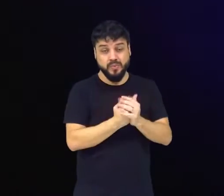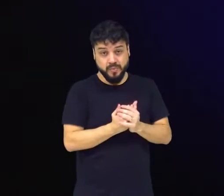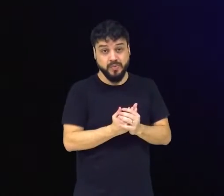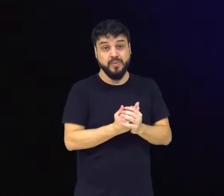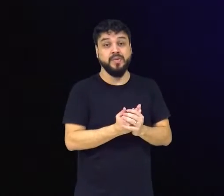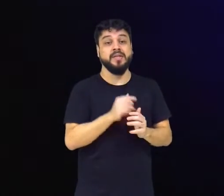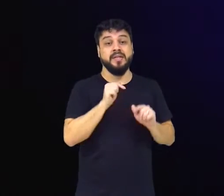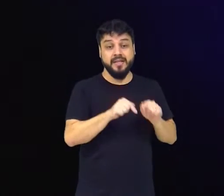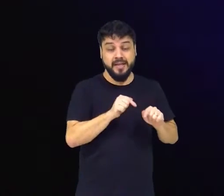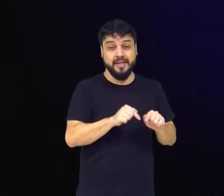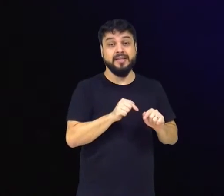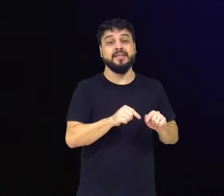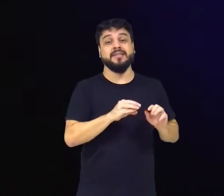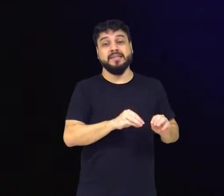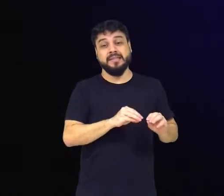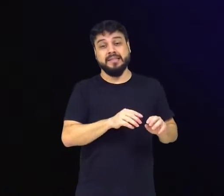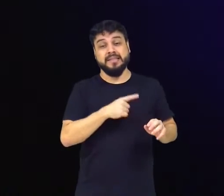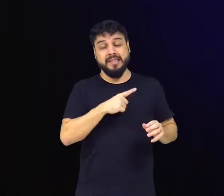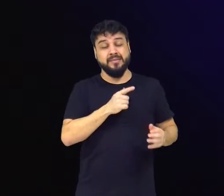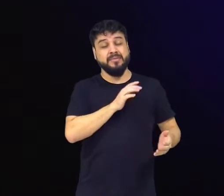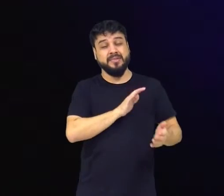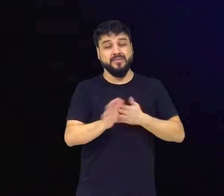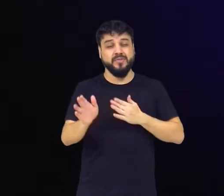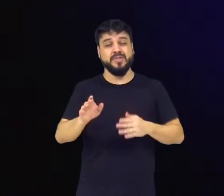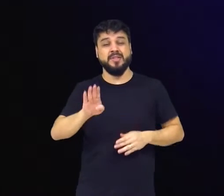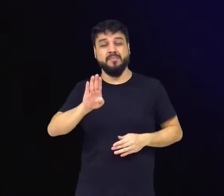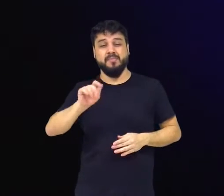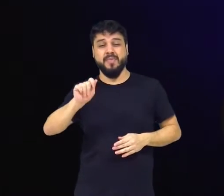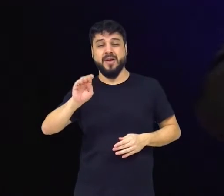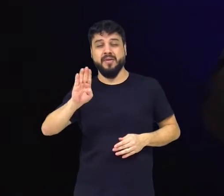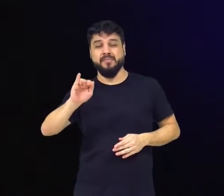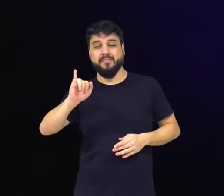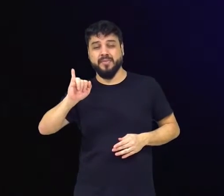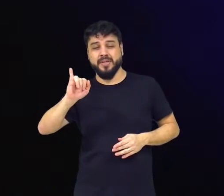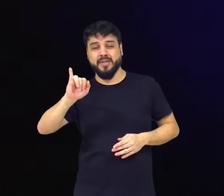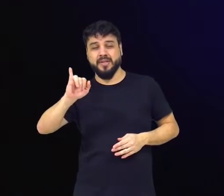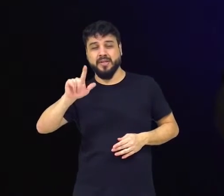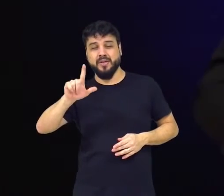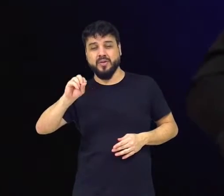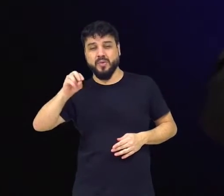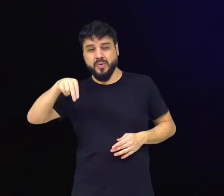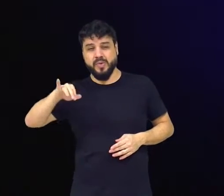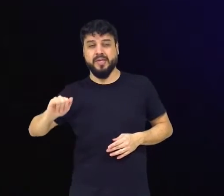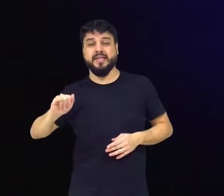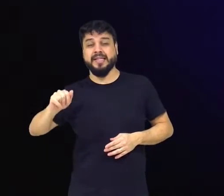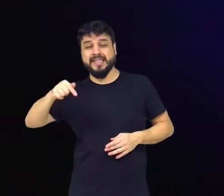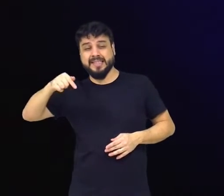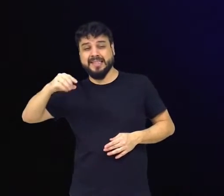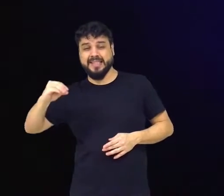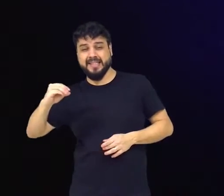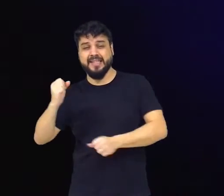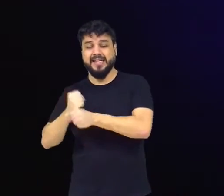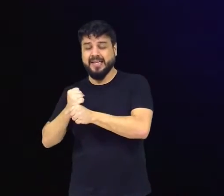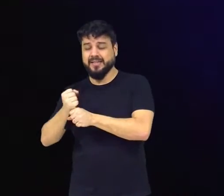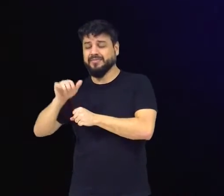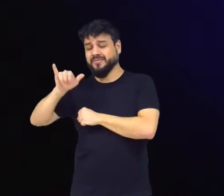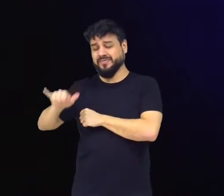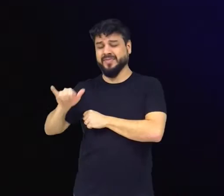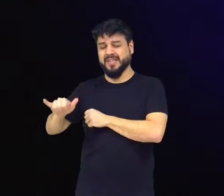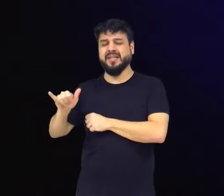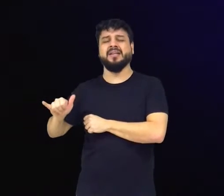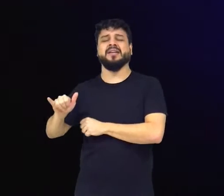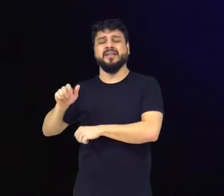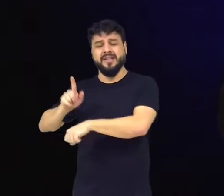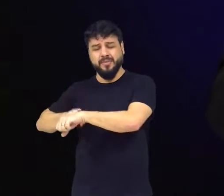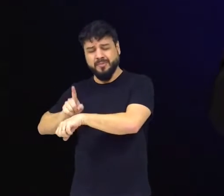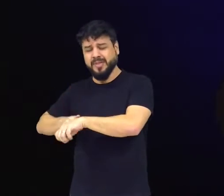exílio babilônico por 70 anos. Seriam tempos difíceis, tempos de dores e perdas, seria um tempo